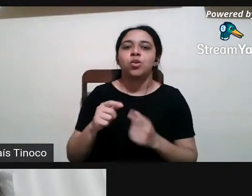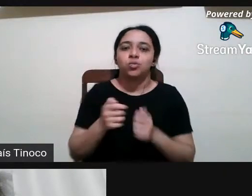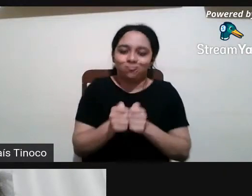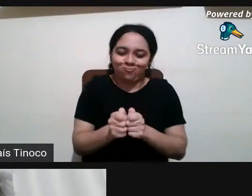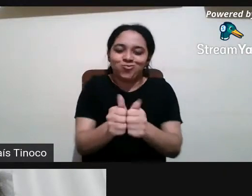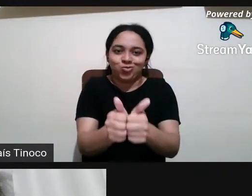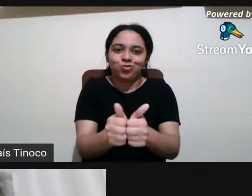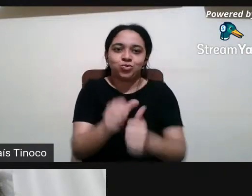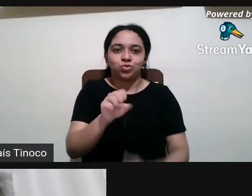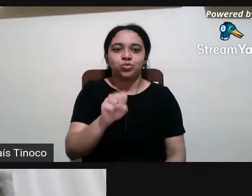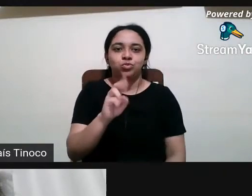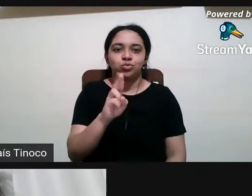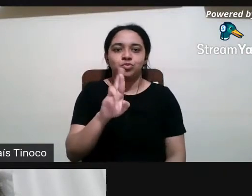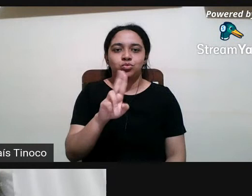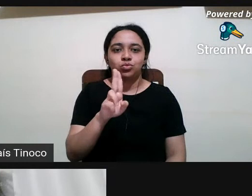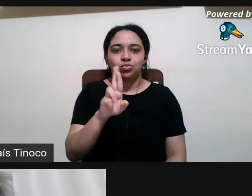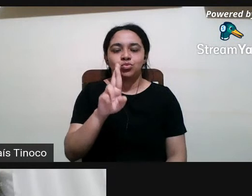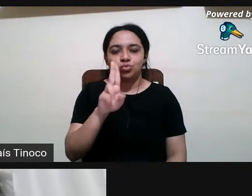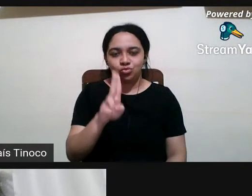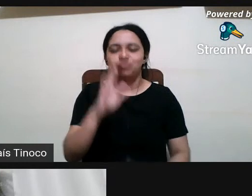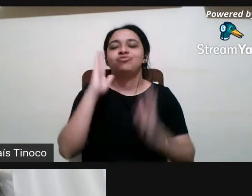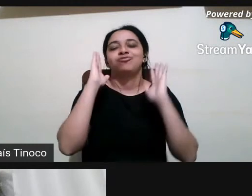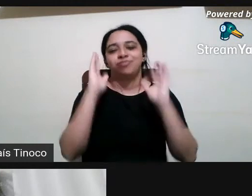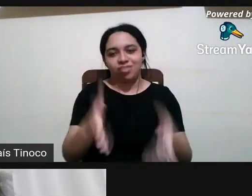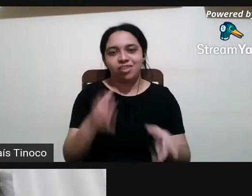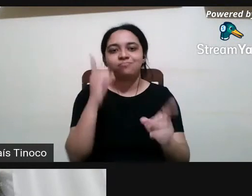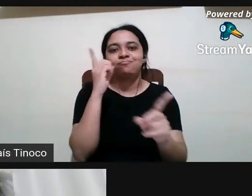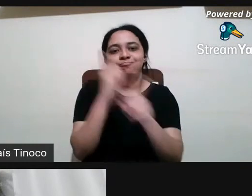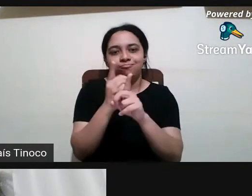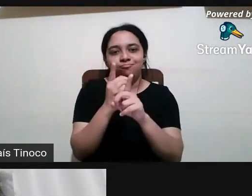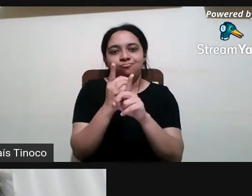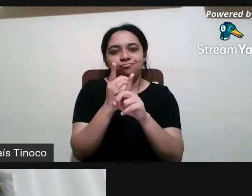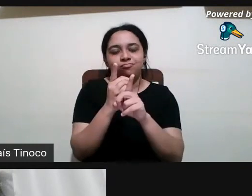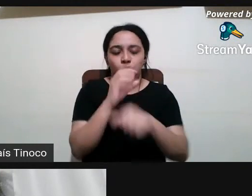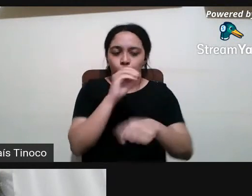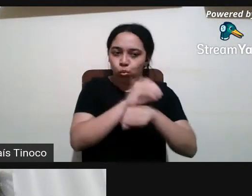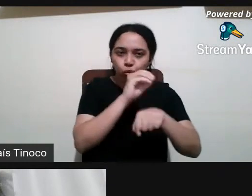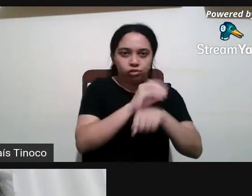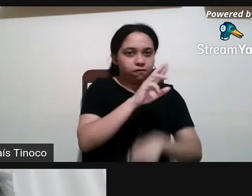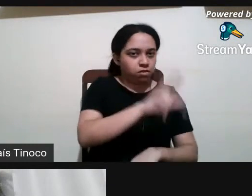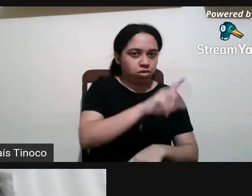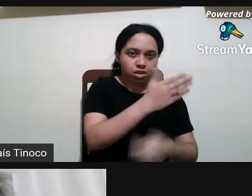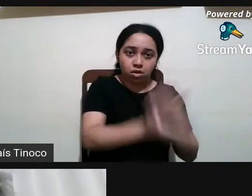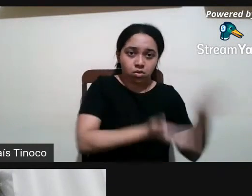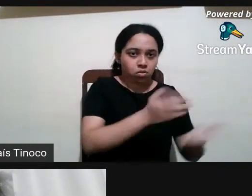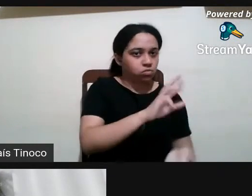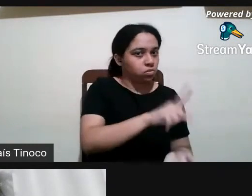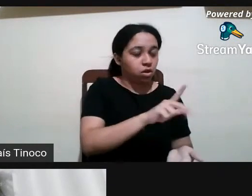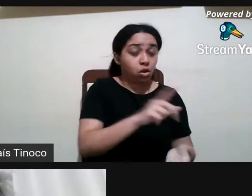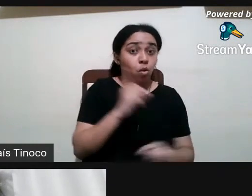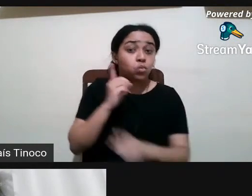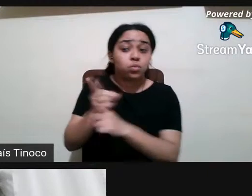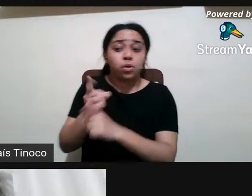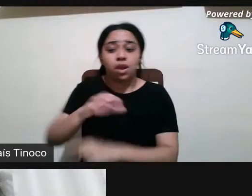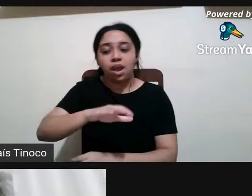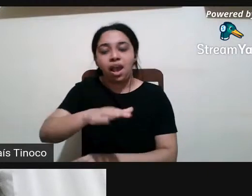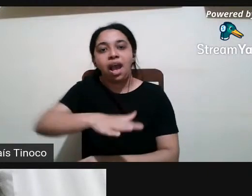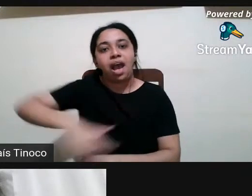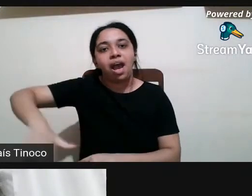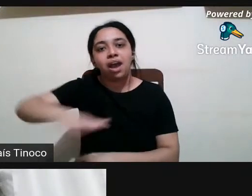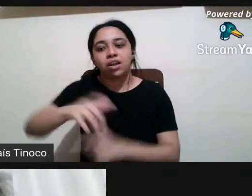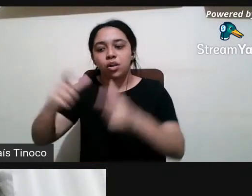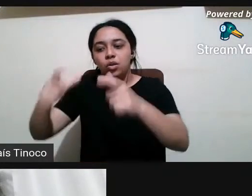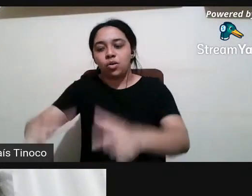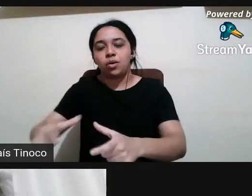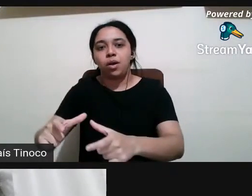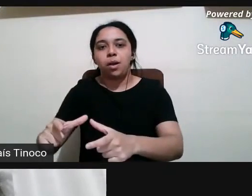já identificamos microplástico em sururu, mas não de cultivo, de banco natural, né? Então, esse é outro projeto